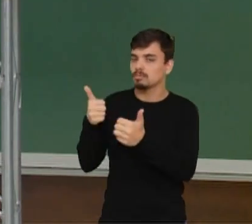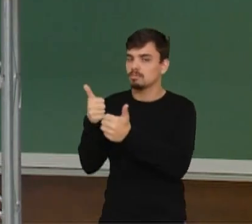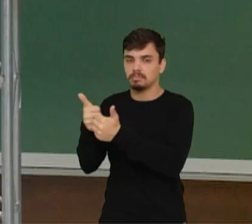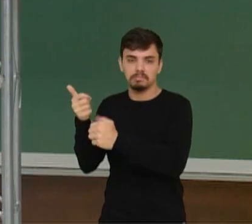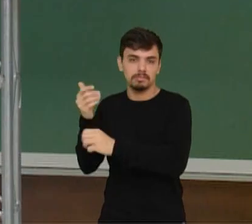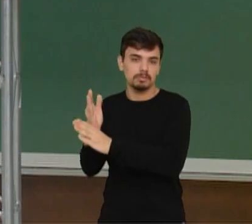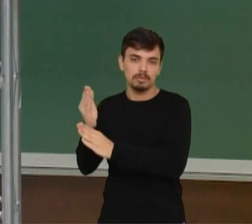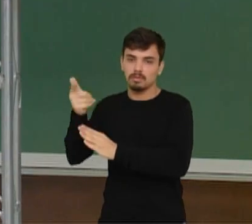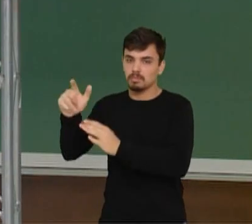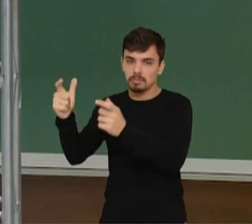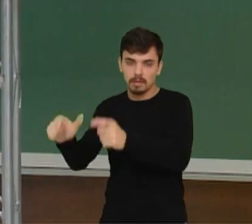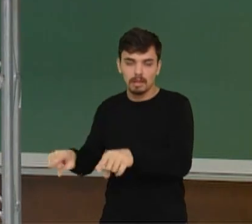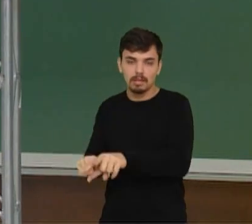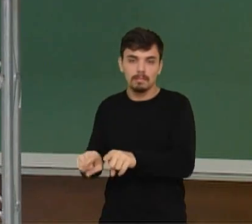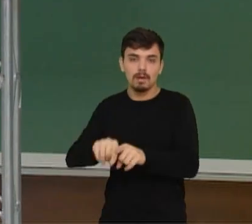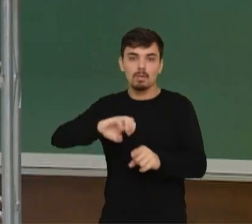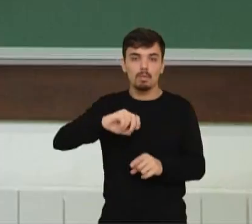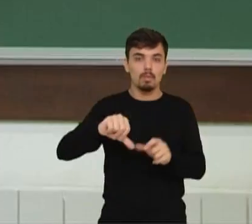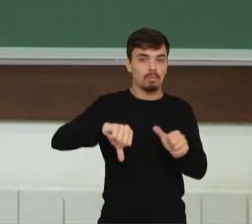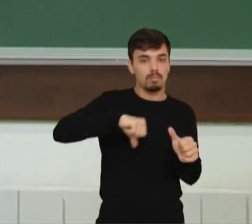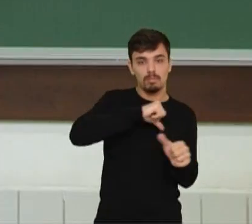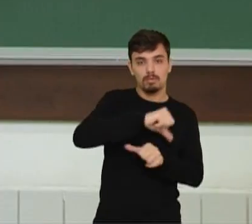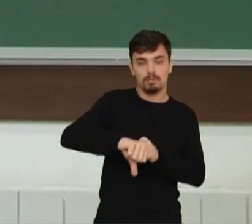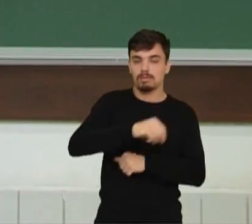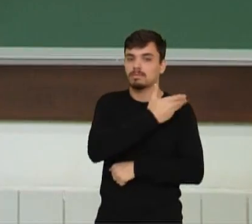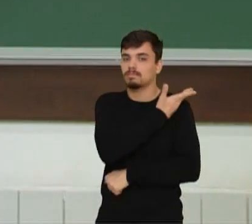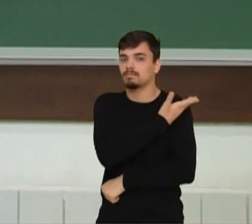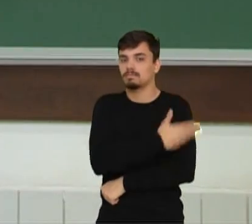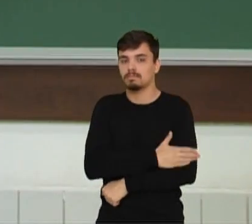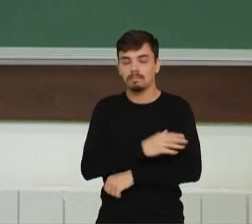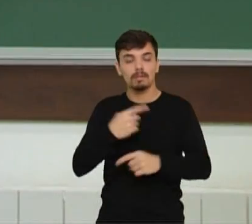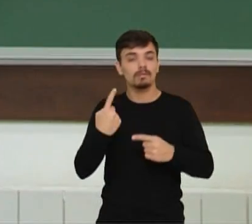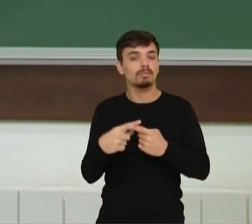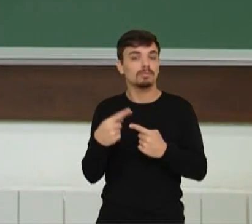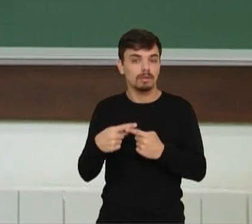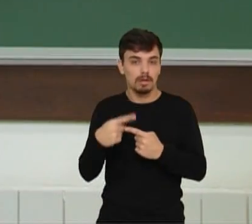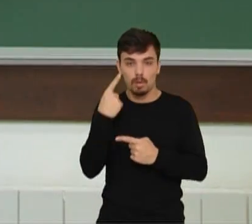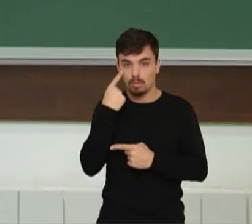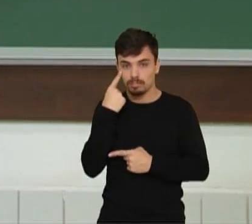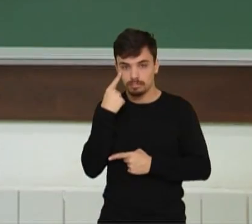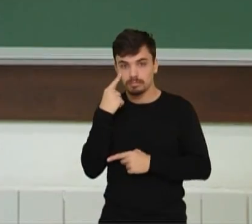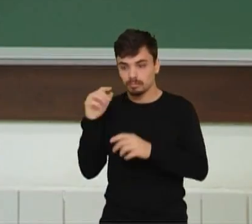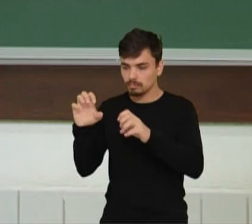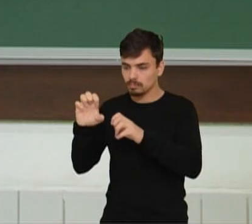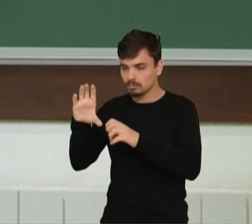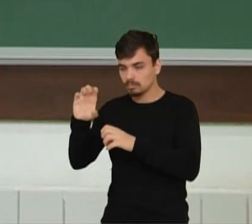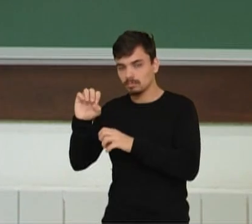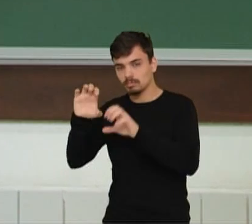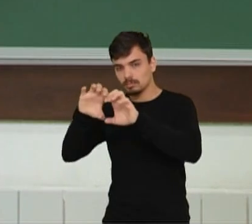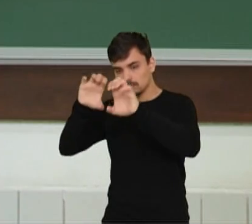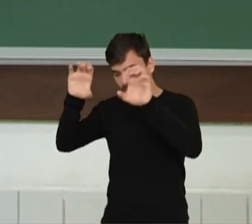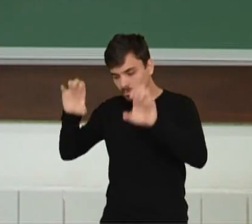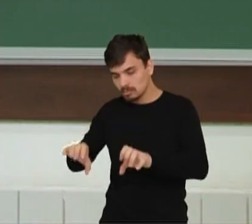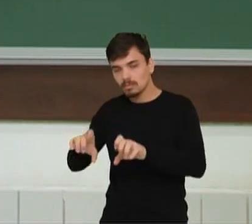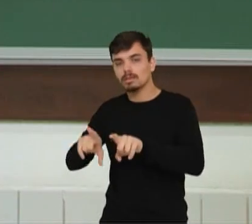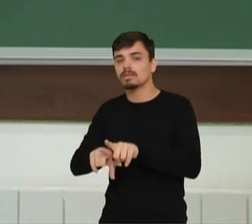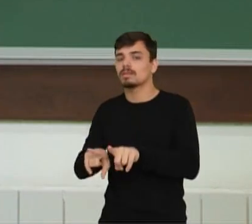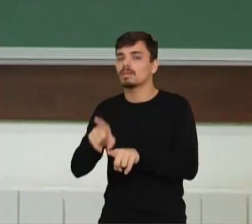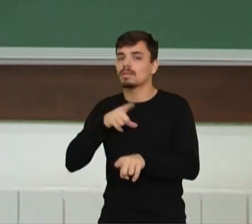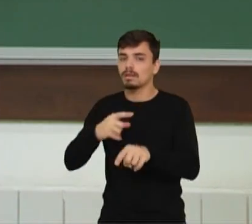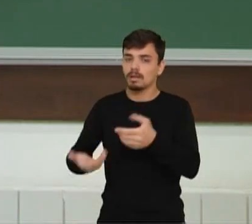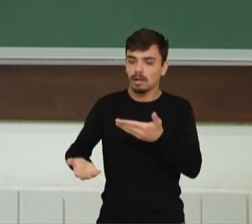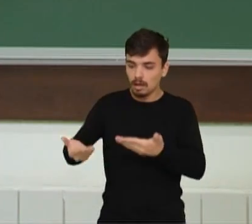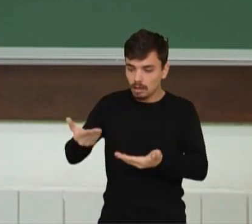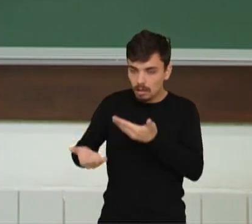território, ou ainda vai ter que mudar de hábito, tá? Por quê? Porque um ecossistema, quando ele está em equilíbrio, é muito difícil que